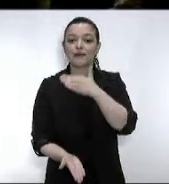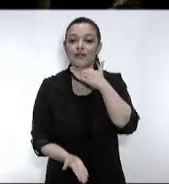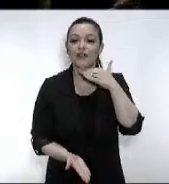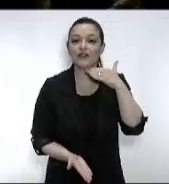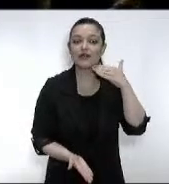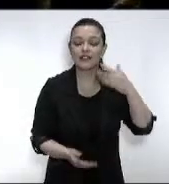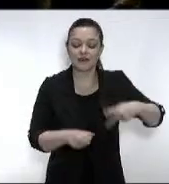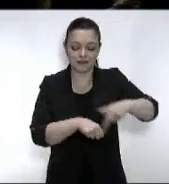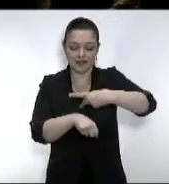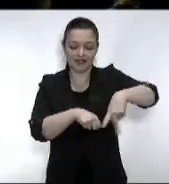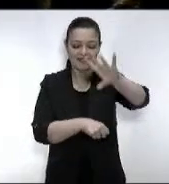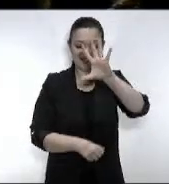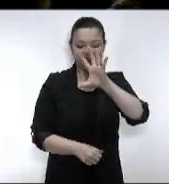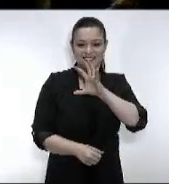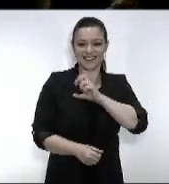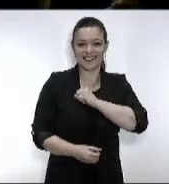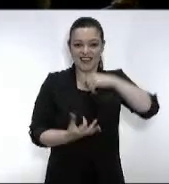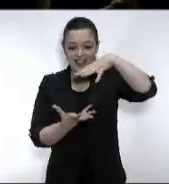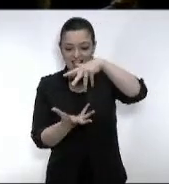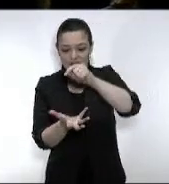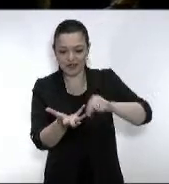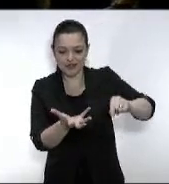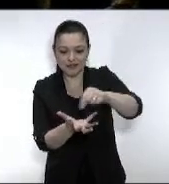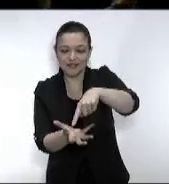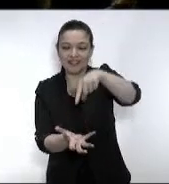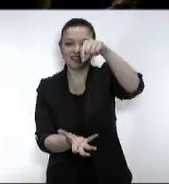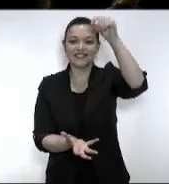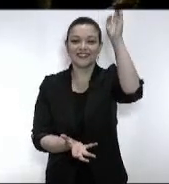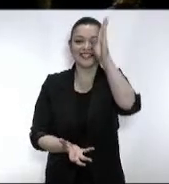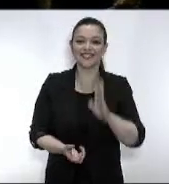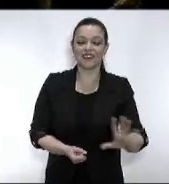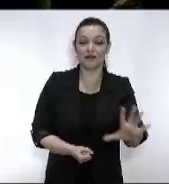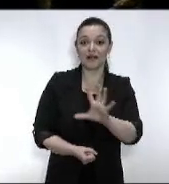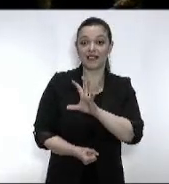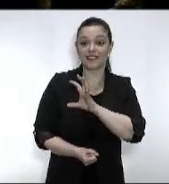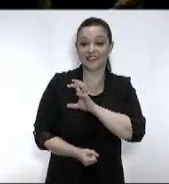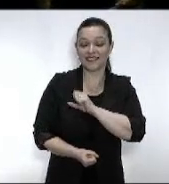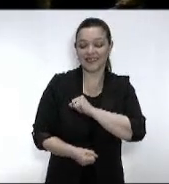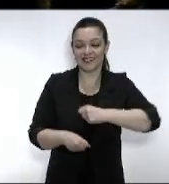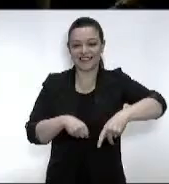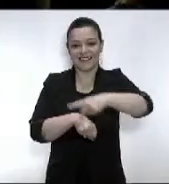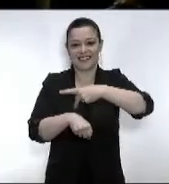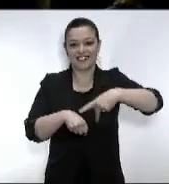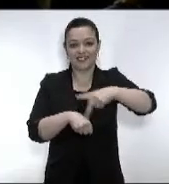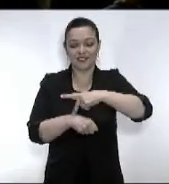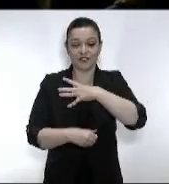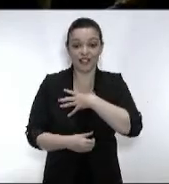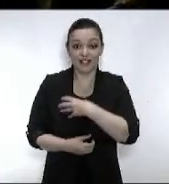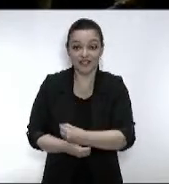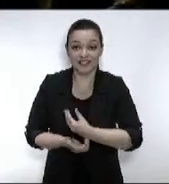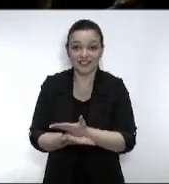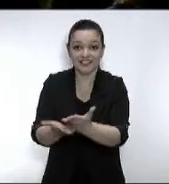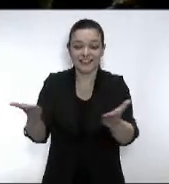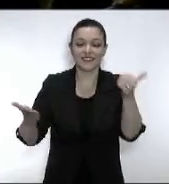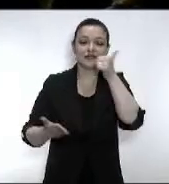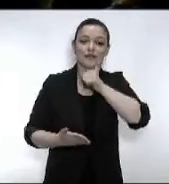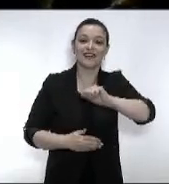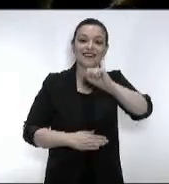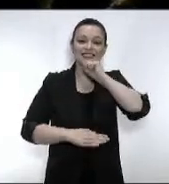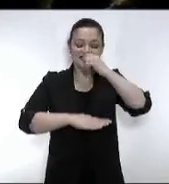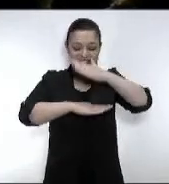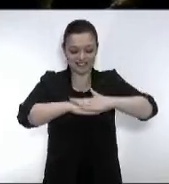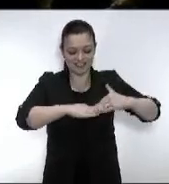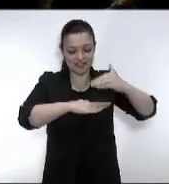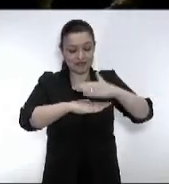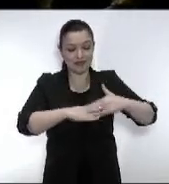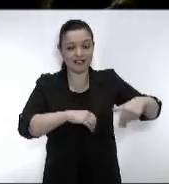morte. Terra adorada, entre outras mil és do Brasil, ó pátria amada, dos filhos deste sol és